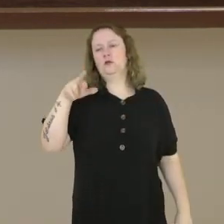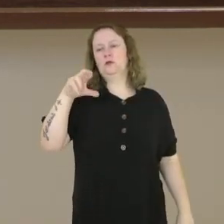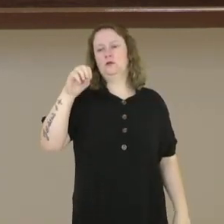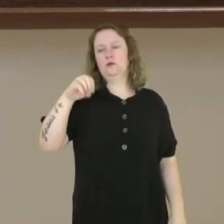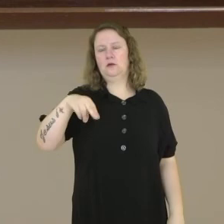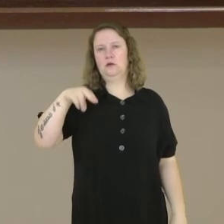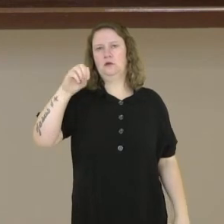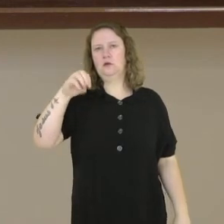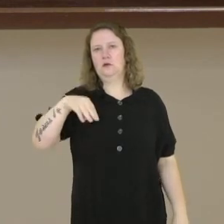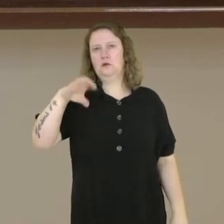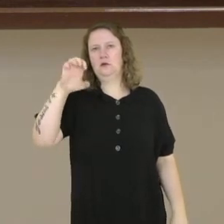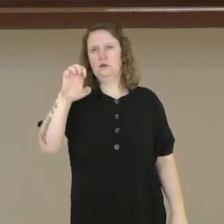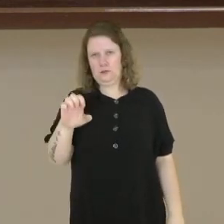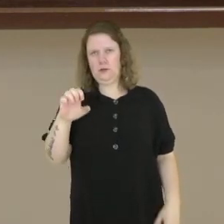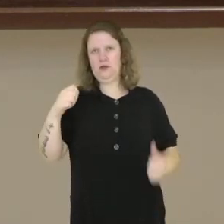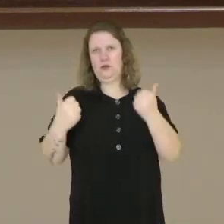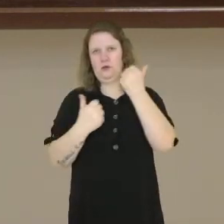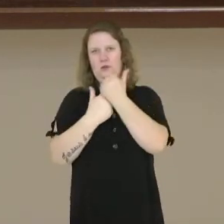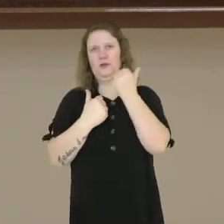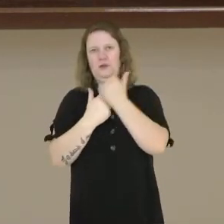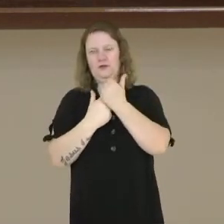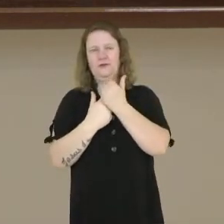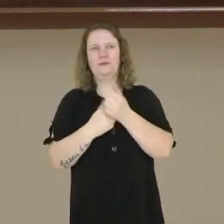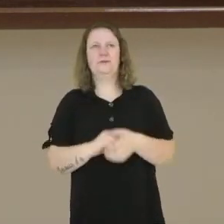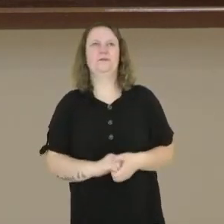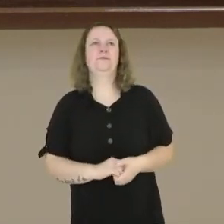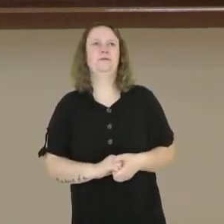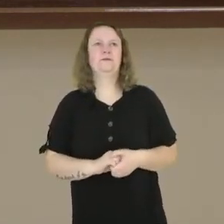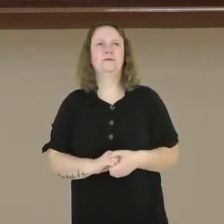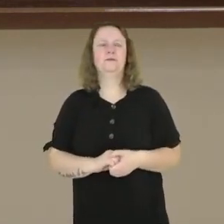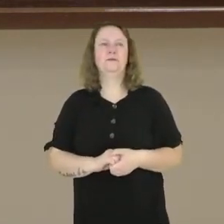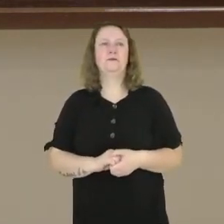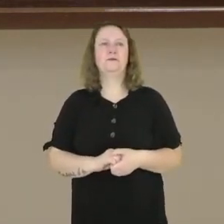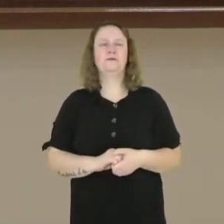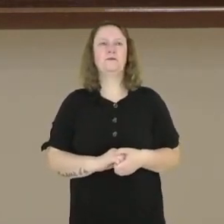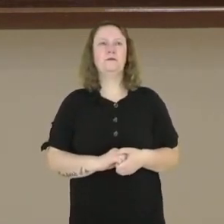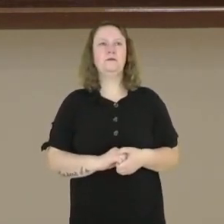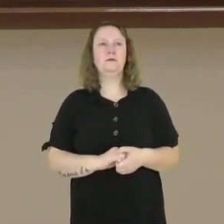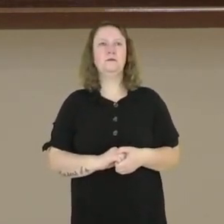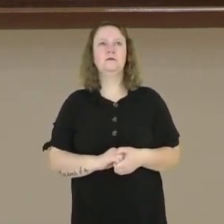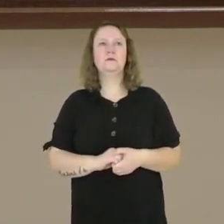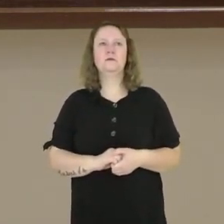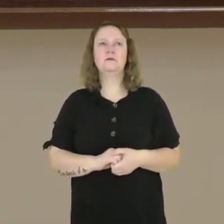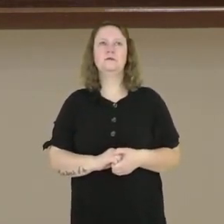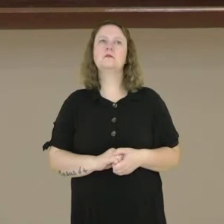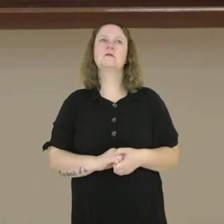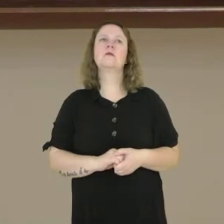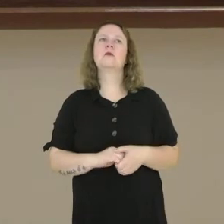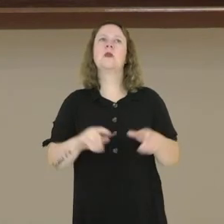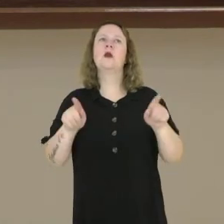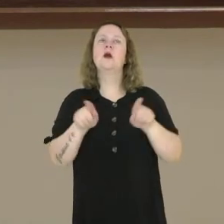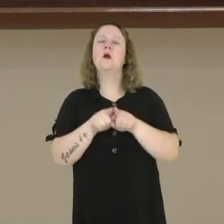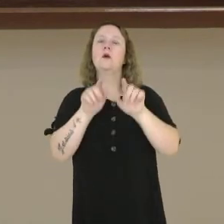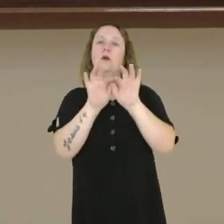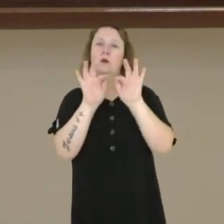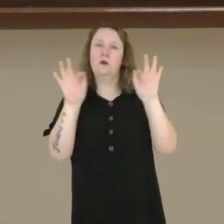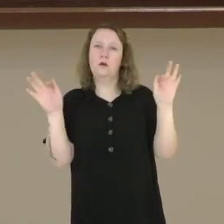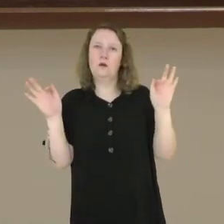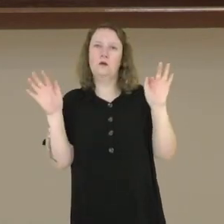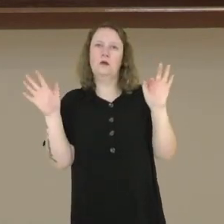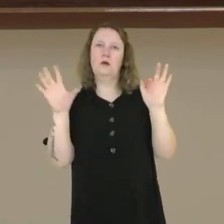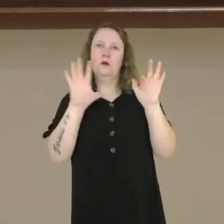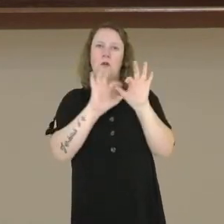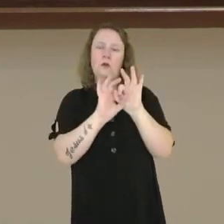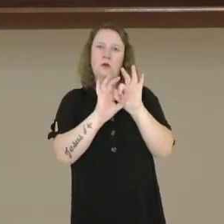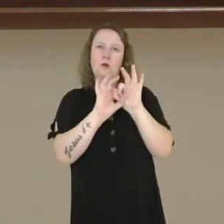que substitui a oração subordinada substantiva. As orações subordinadas substantivas têm papel de substantivo.